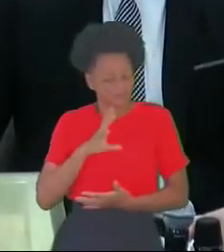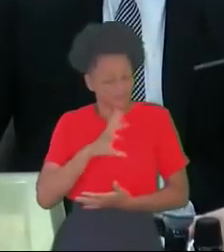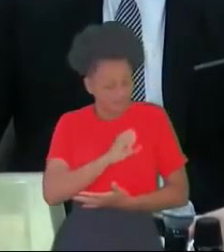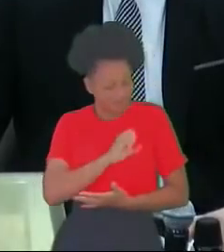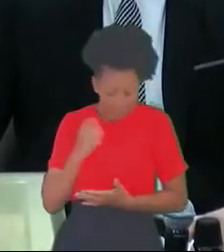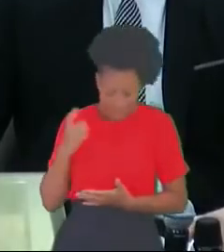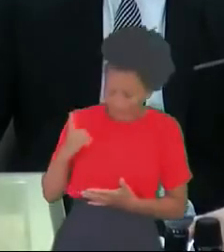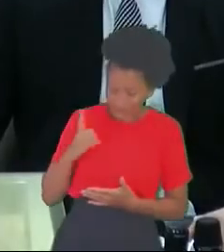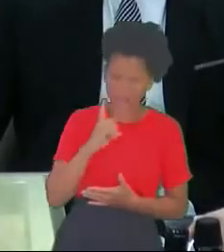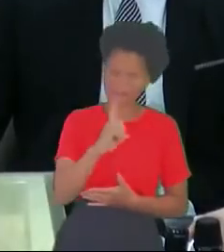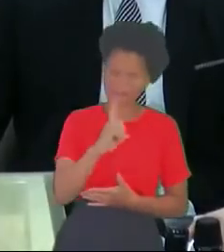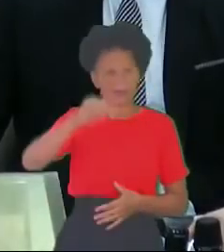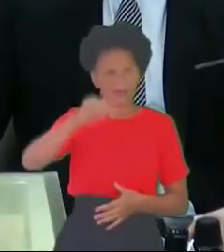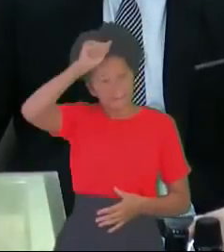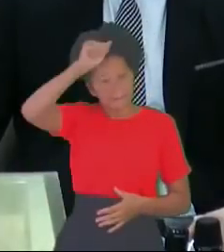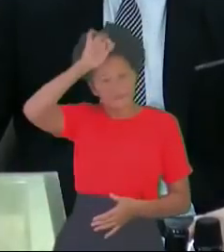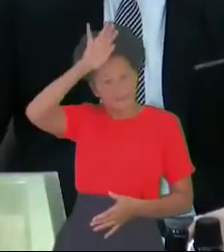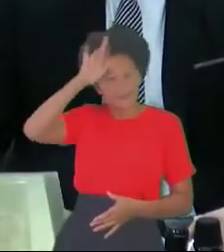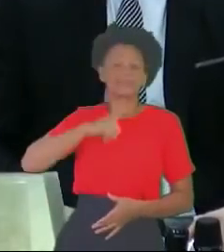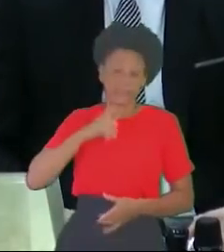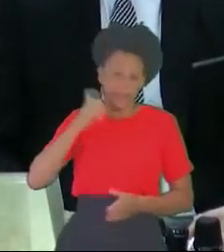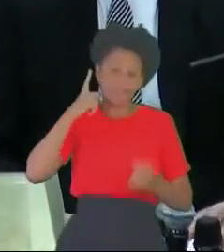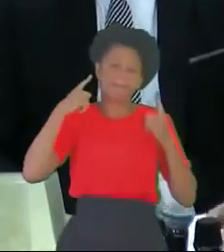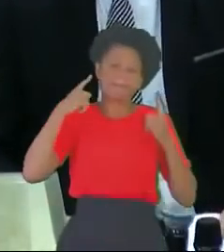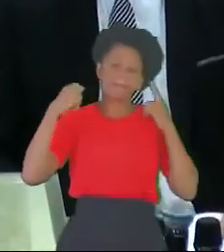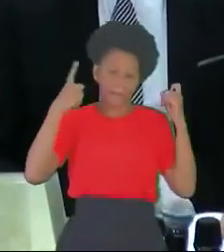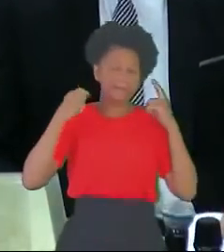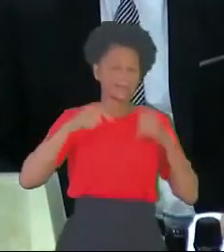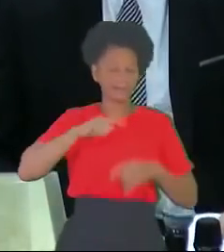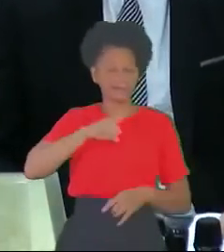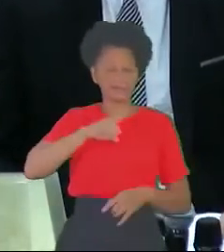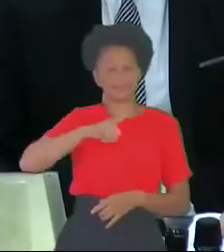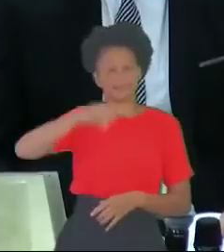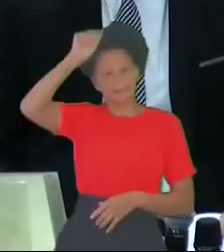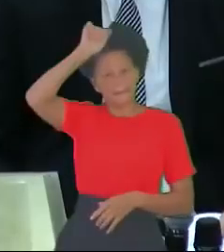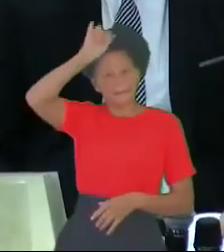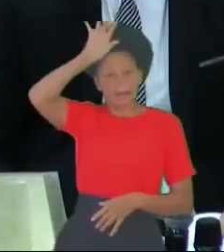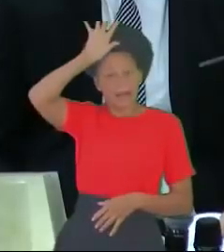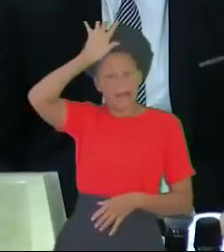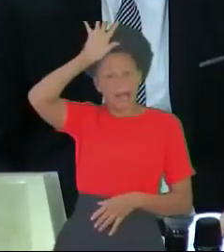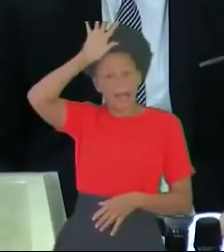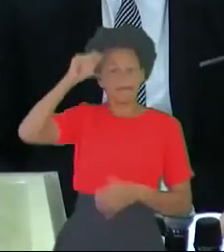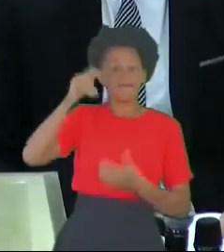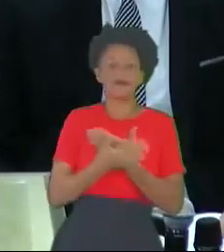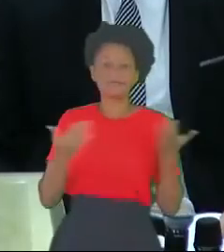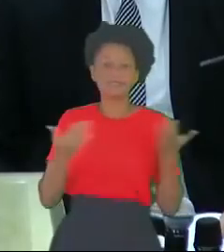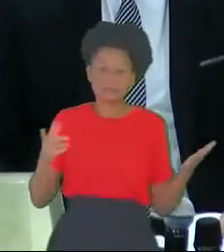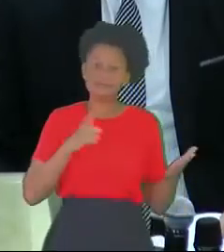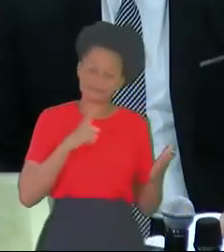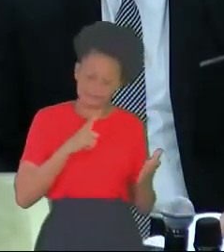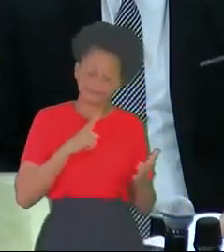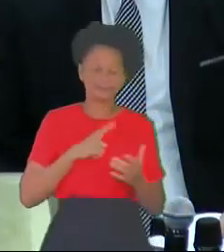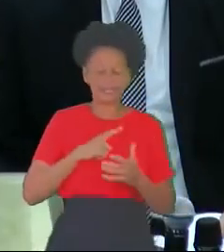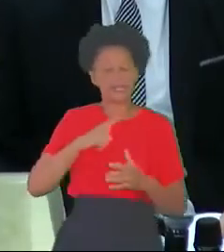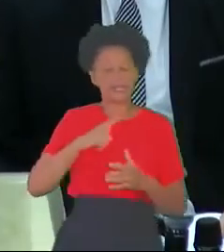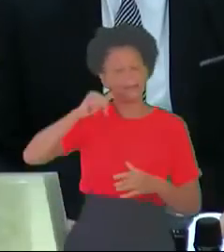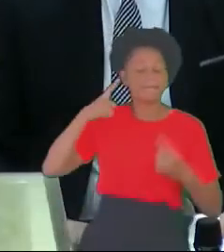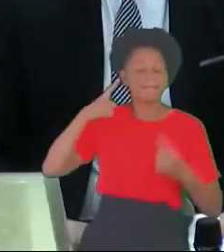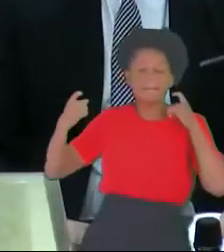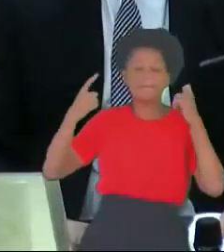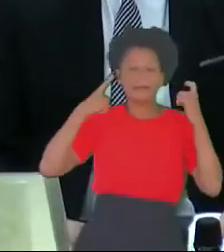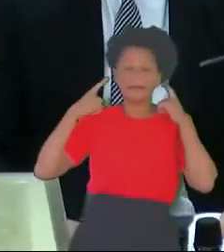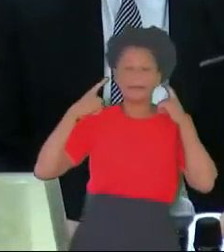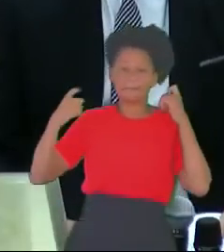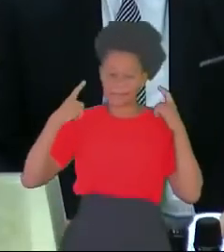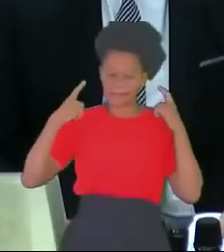Evidentemente que avivamento traz barulho. É evidente, se houver um avivamento, vai haver barulho. Avivamento traz barulho, mas barulho não